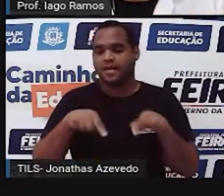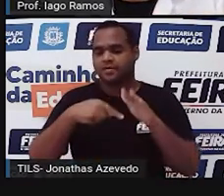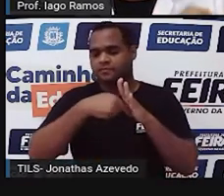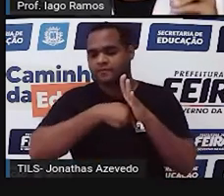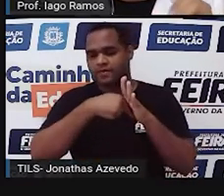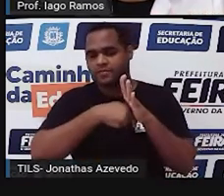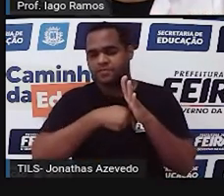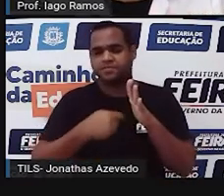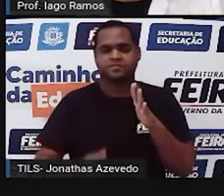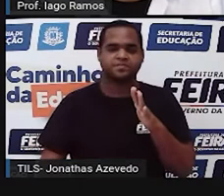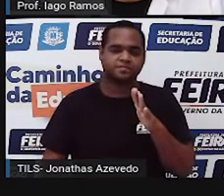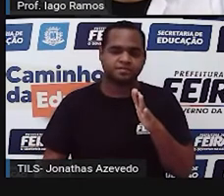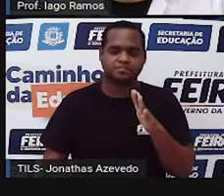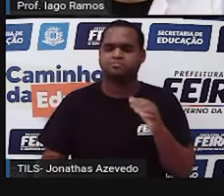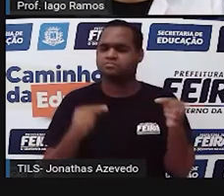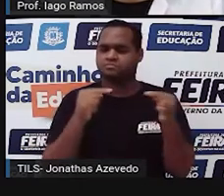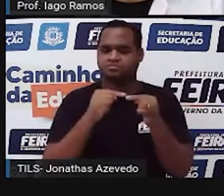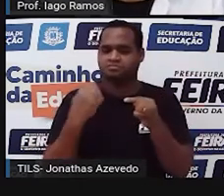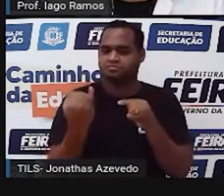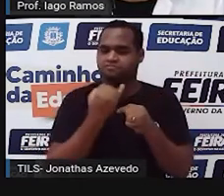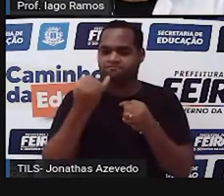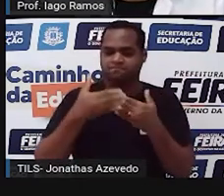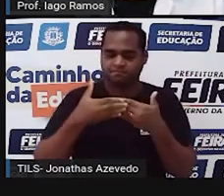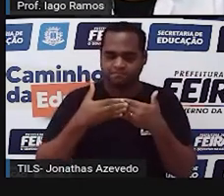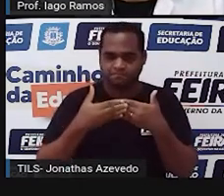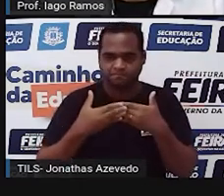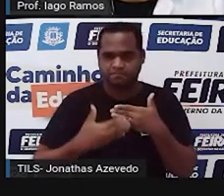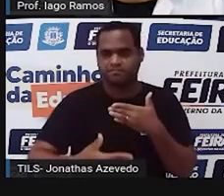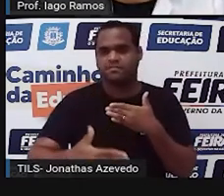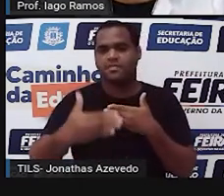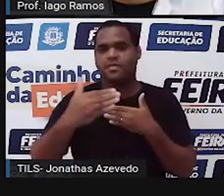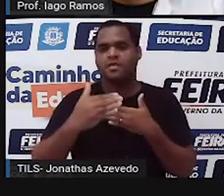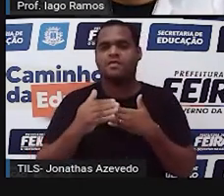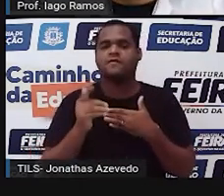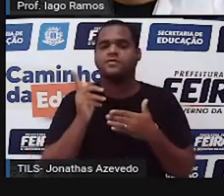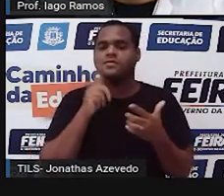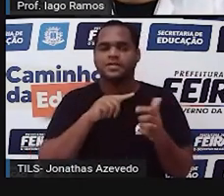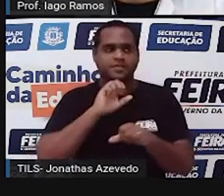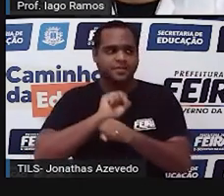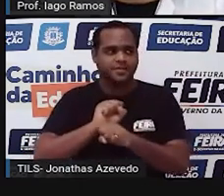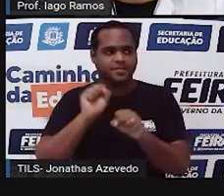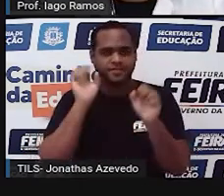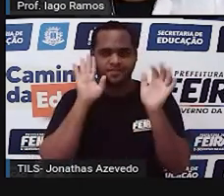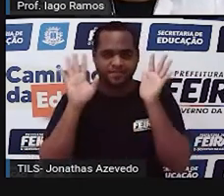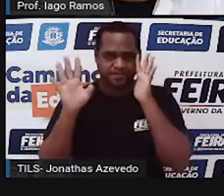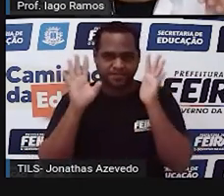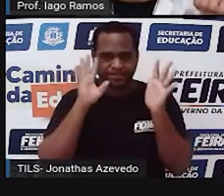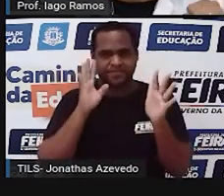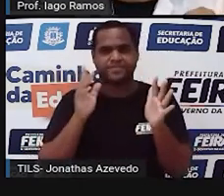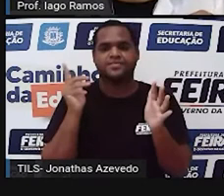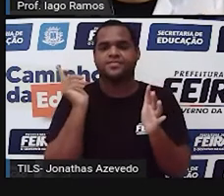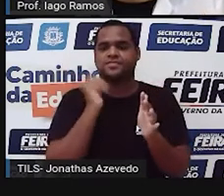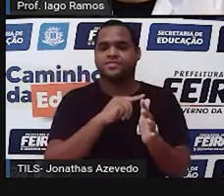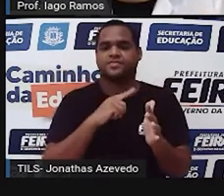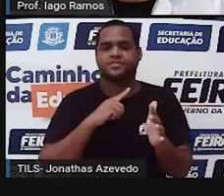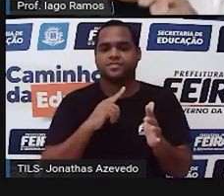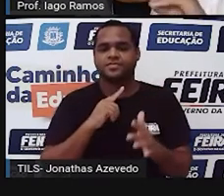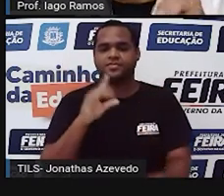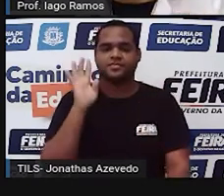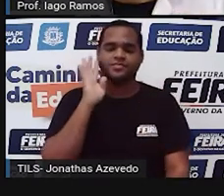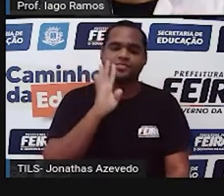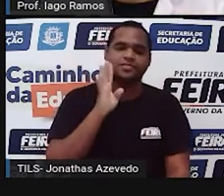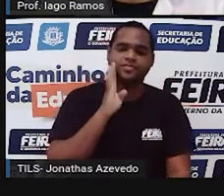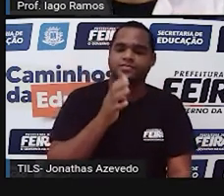avaliação Porque a partir daí né é que você vai parar e pensar assim olhar aqui não ficou legal